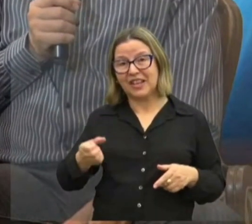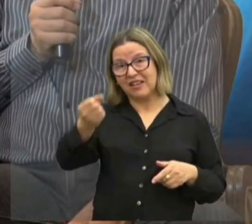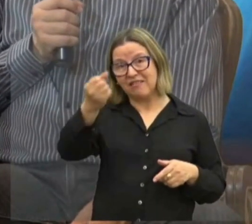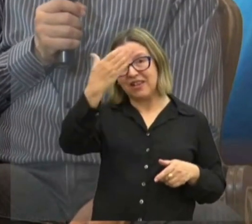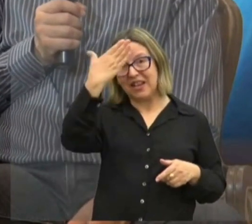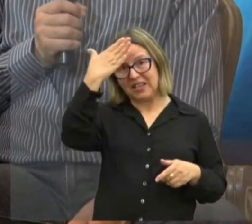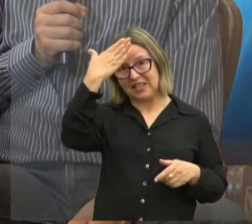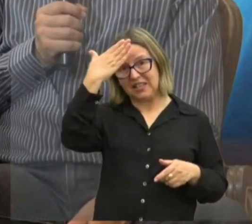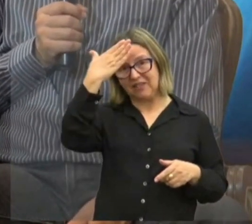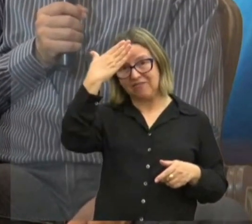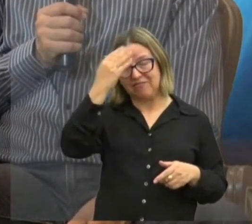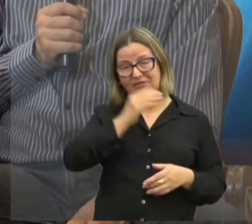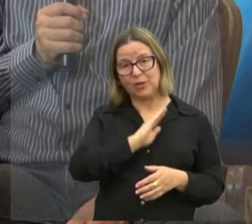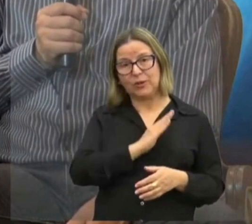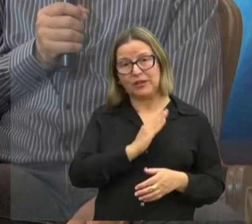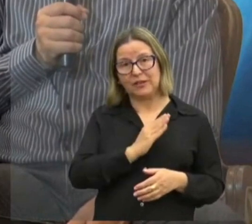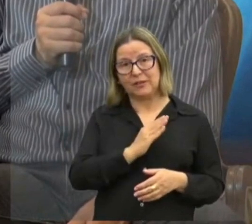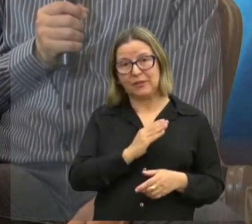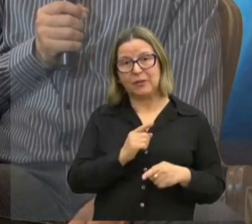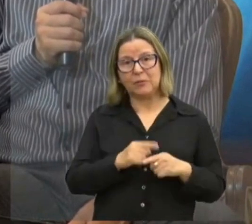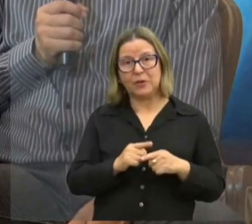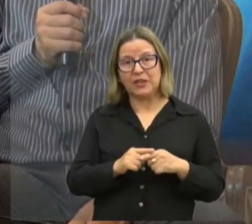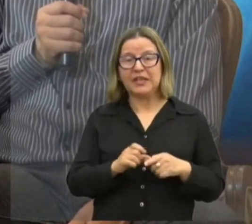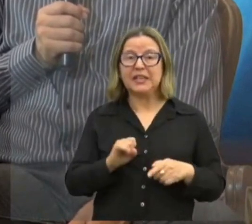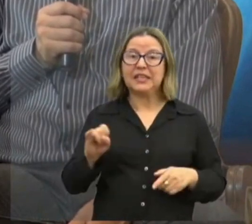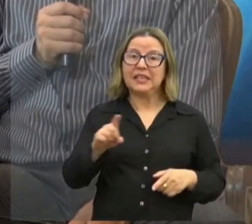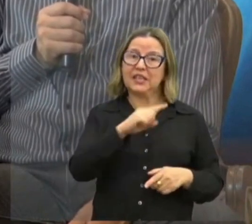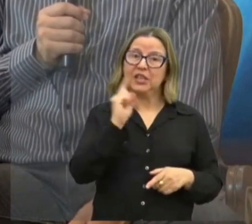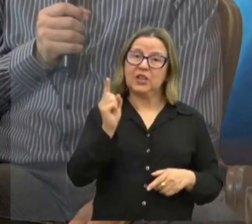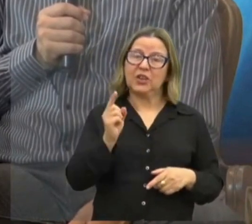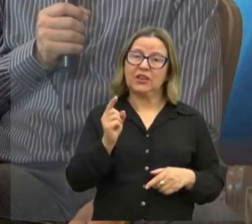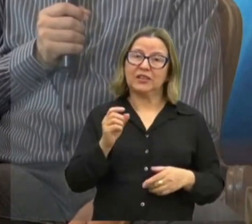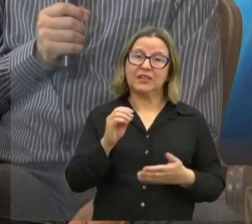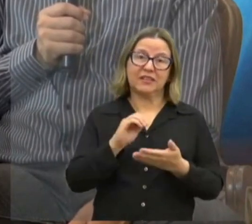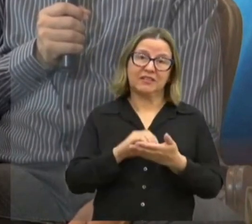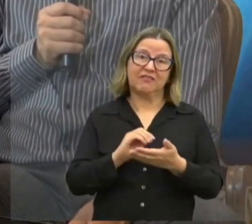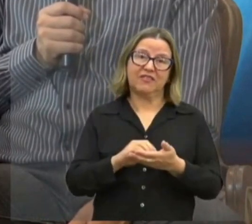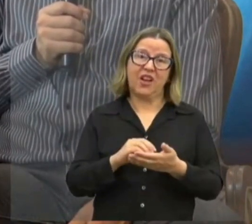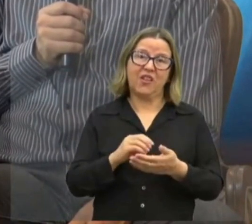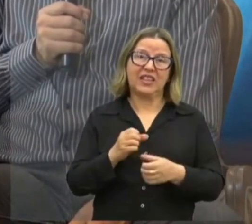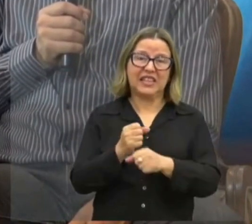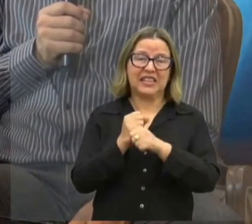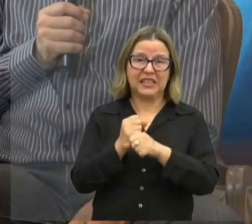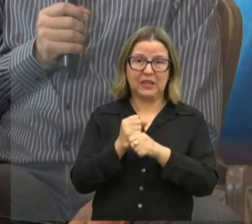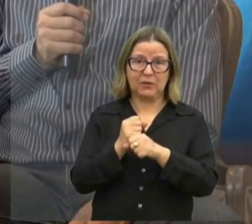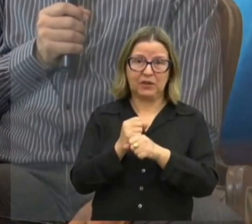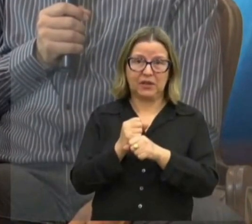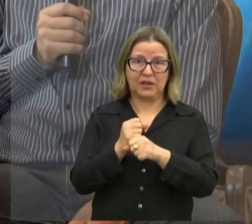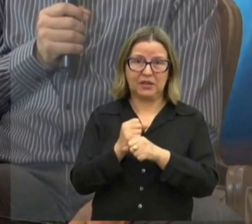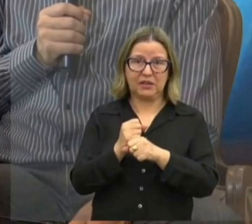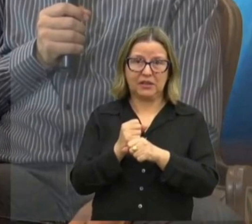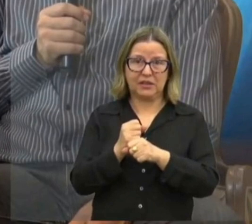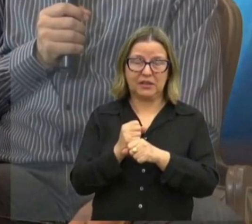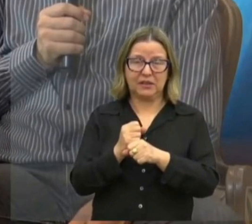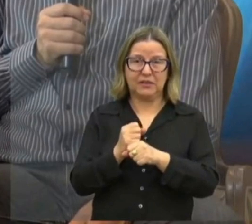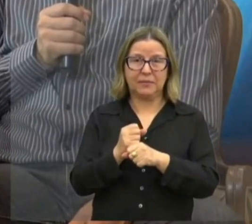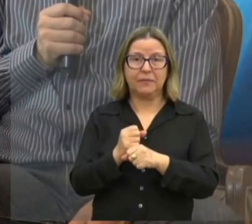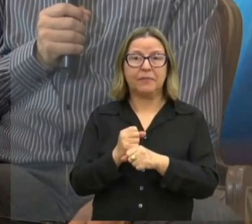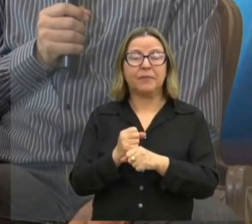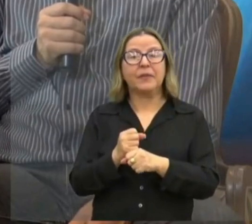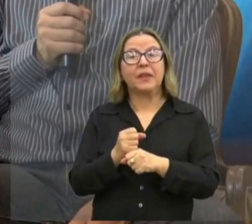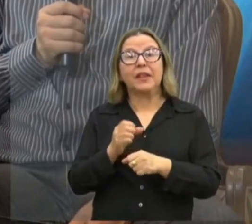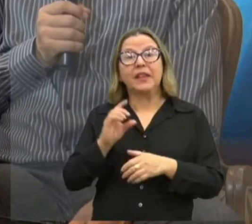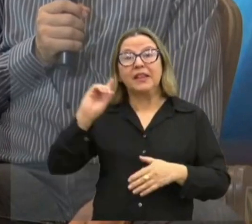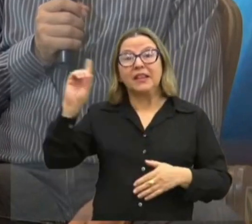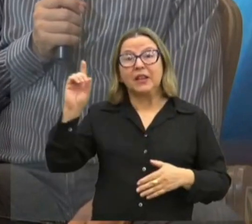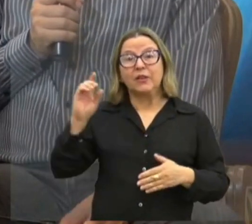se nós estamos inseguros com tudo isso que Deus já fez por nós,